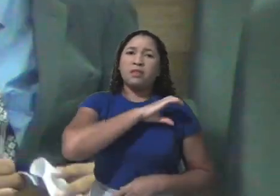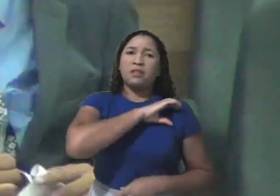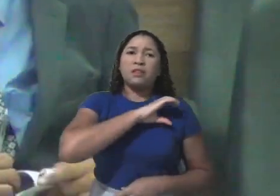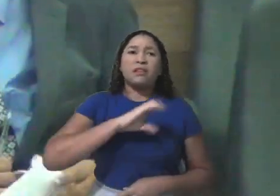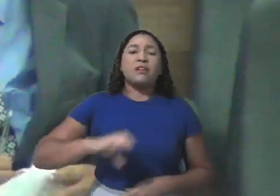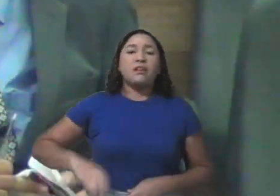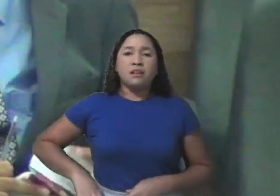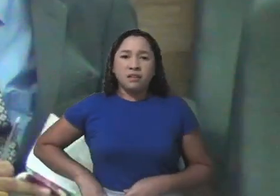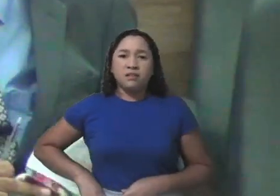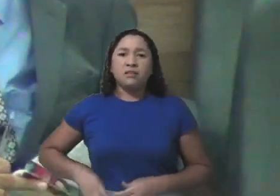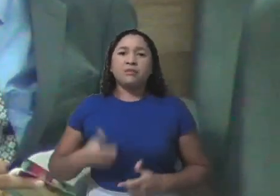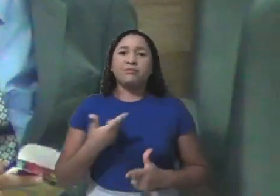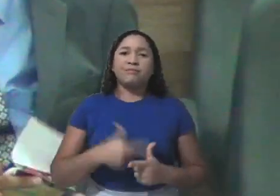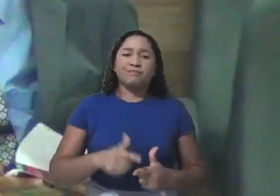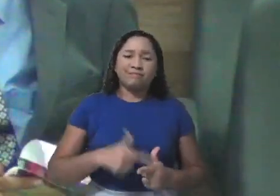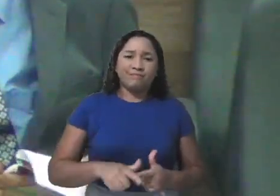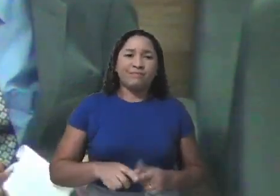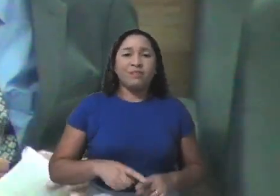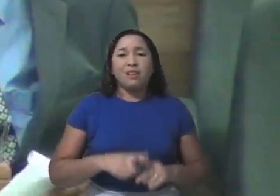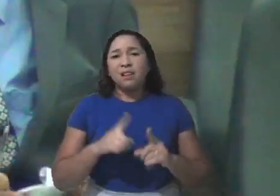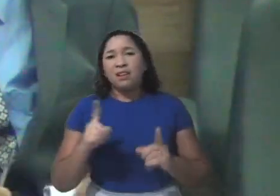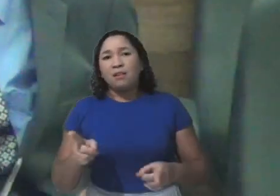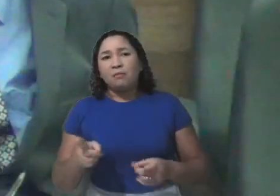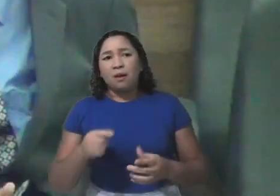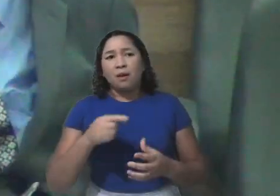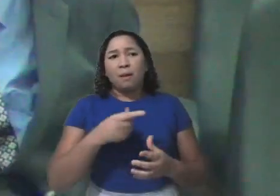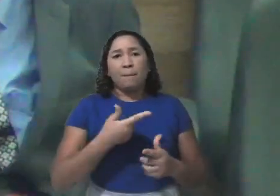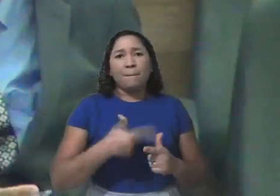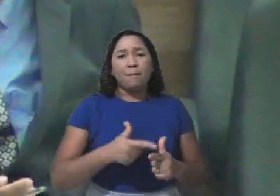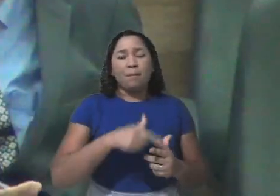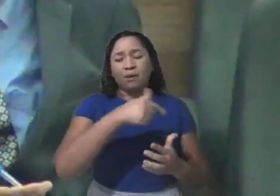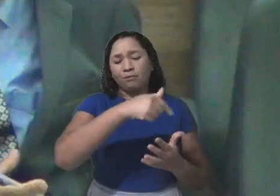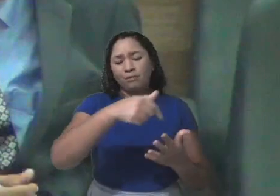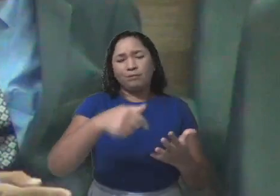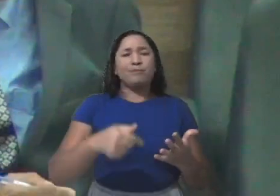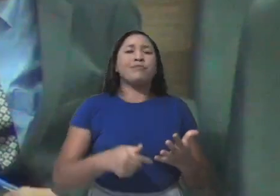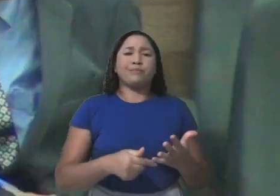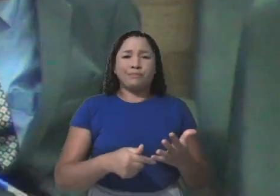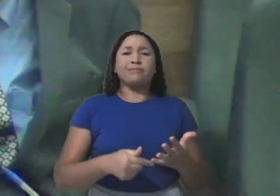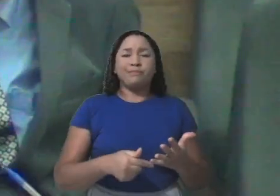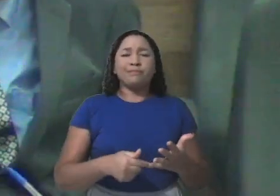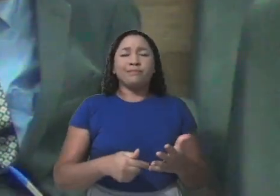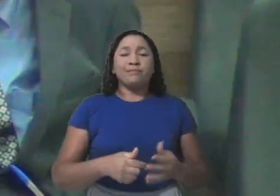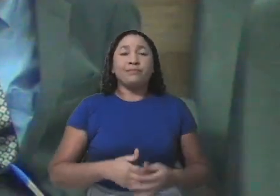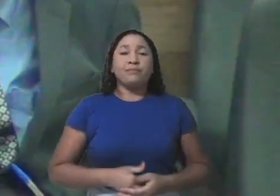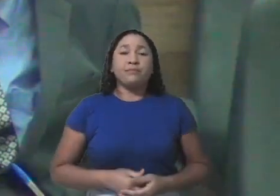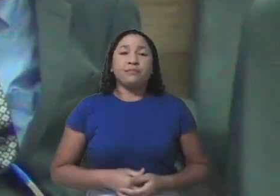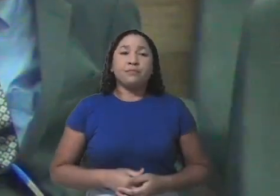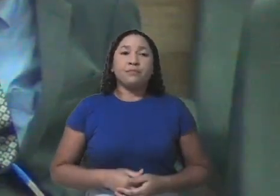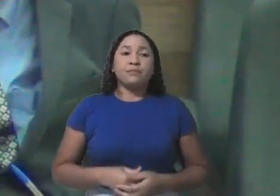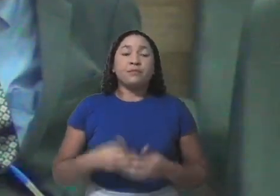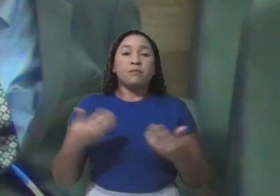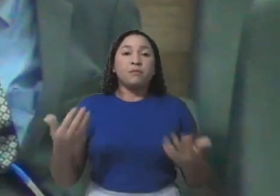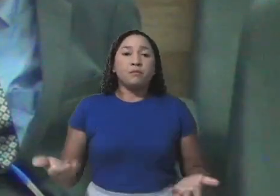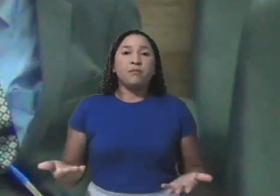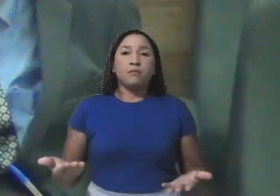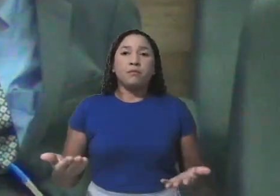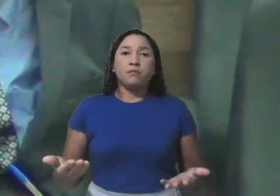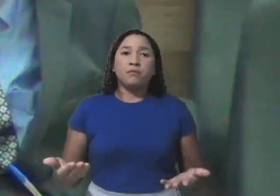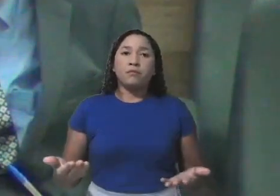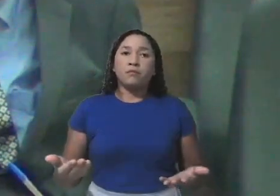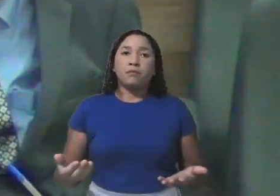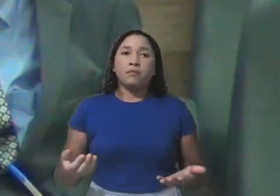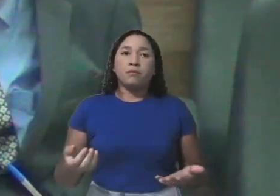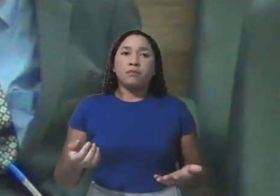problemas. Tinham outros. Então João tem que escrever o Evangelho de João. Se os irmãos verem, o Evangelho de João não